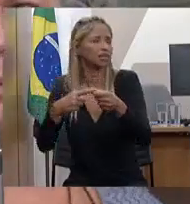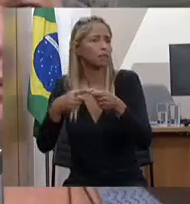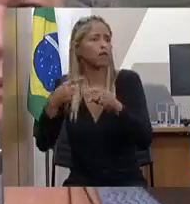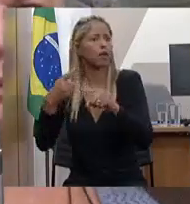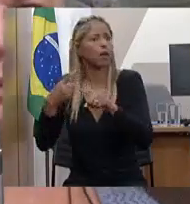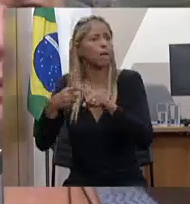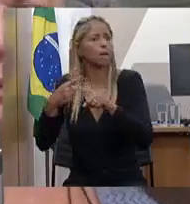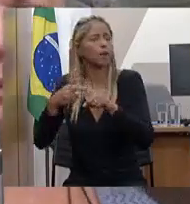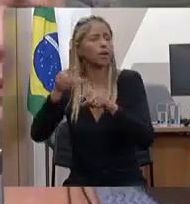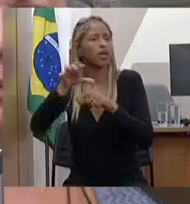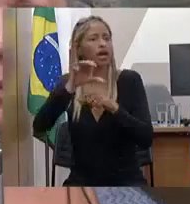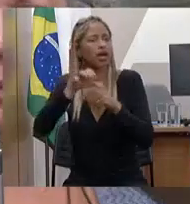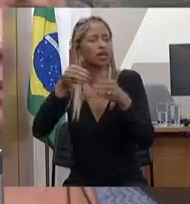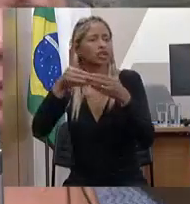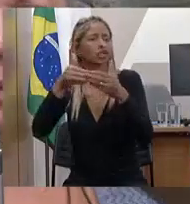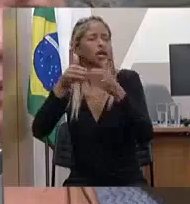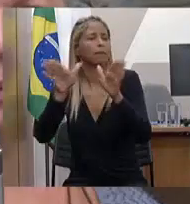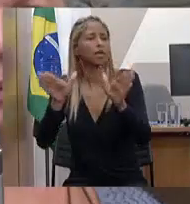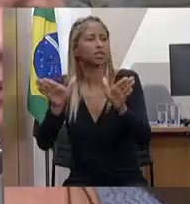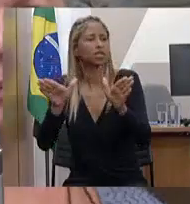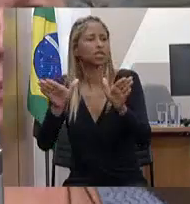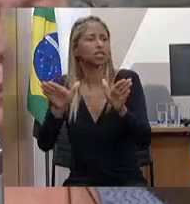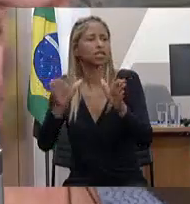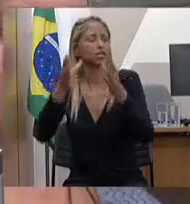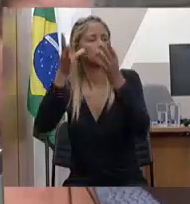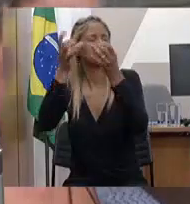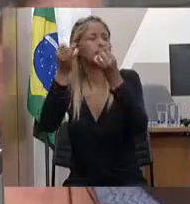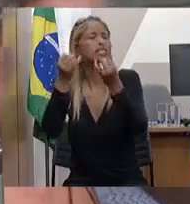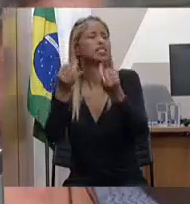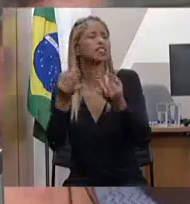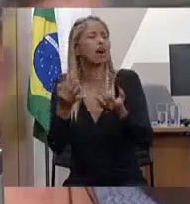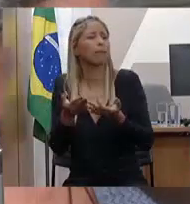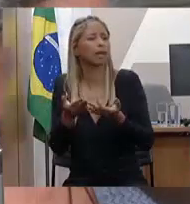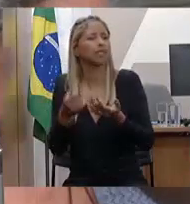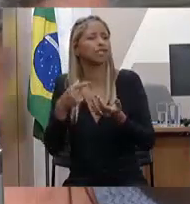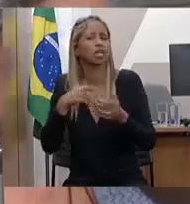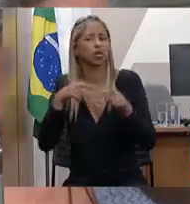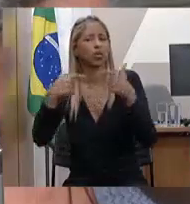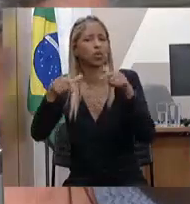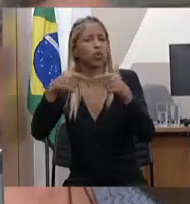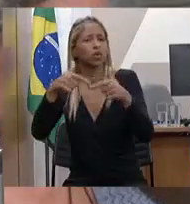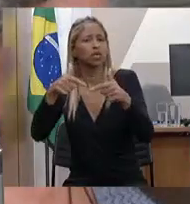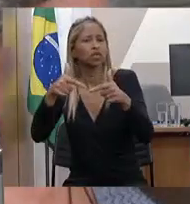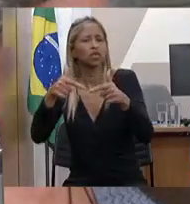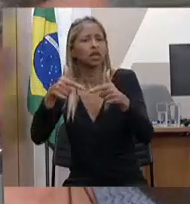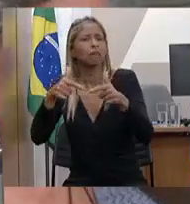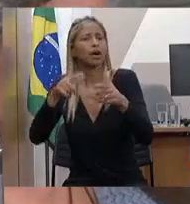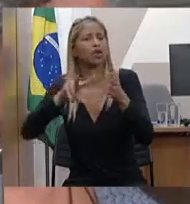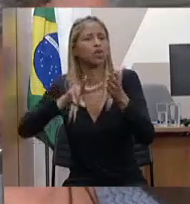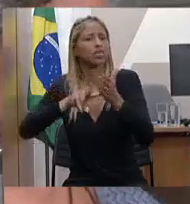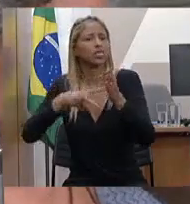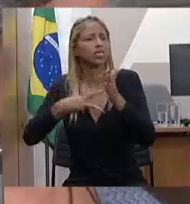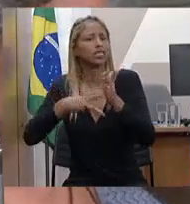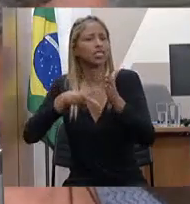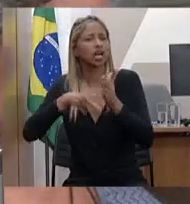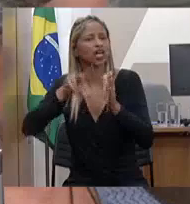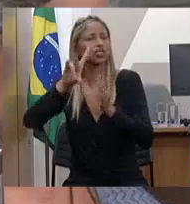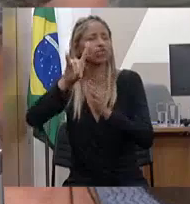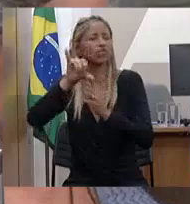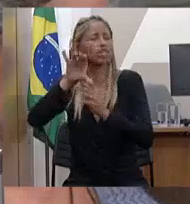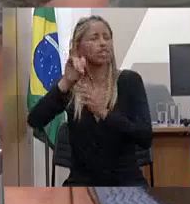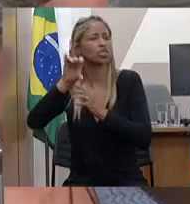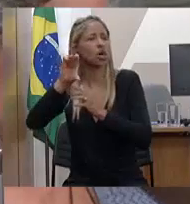cada série tem uma área de abrangência vou falar especificamente de uma área que eu trabalho ação sindical Viçosa